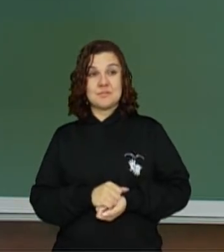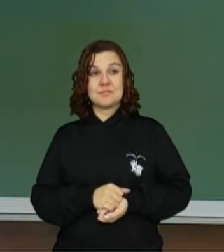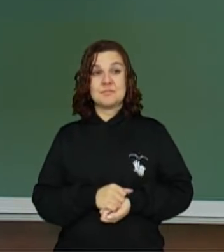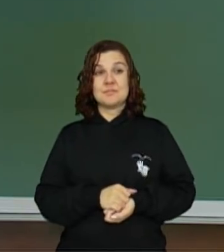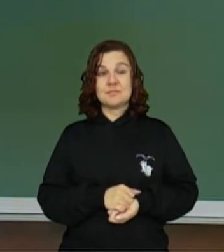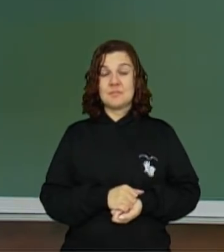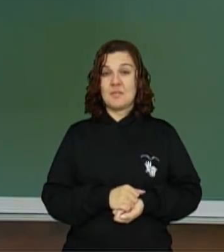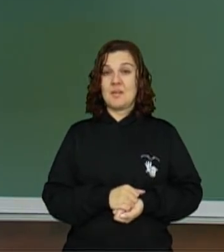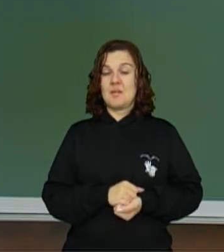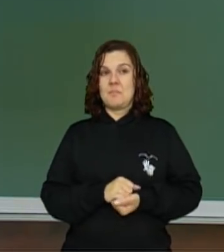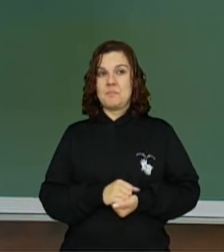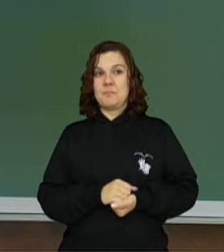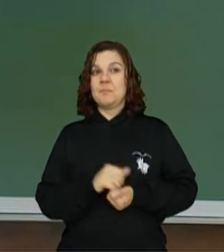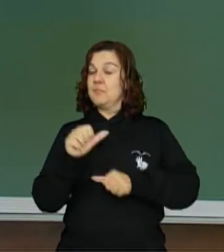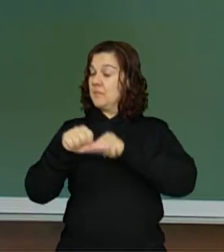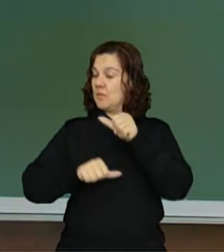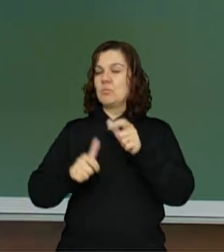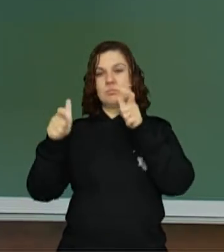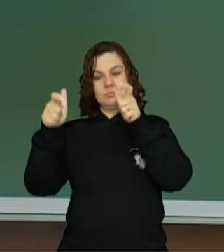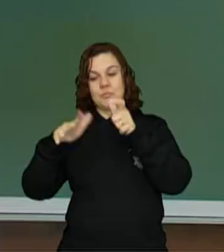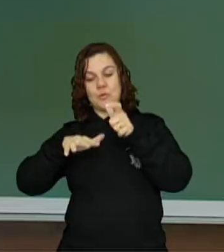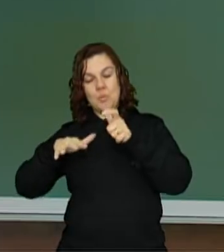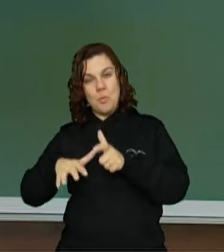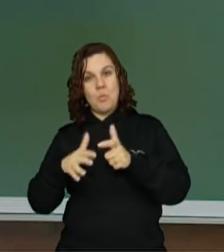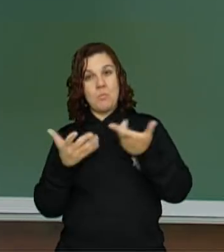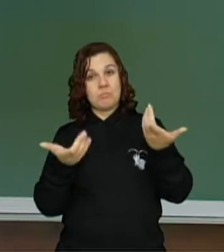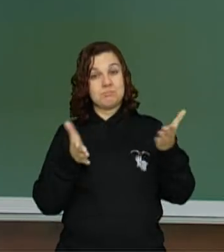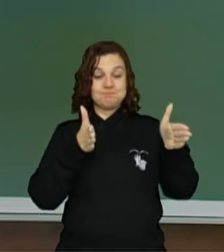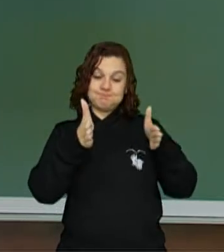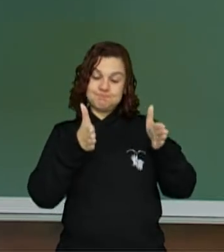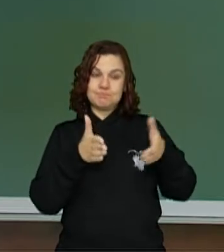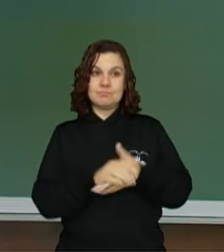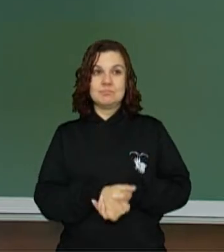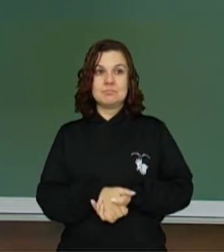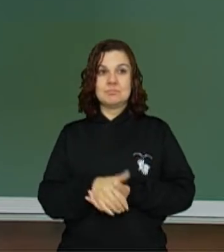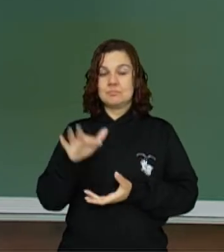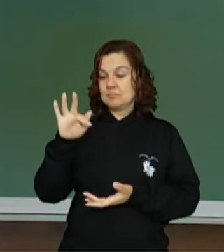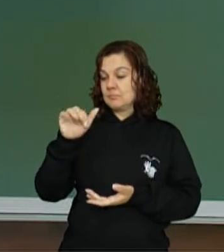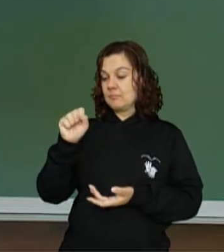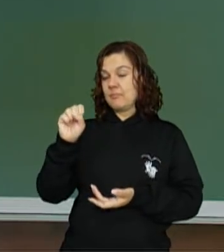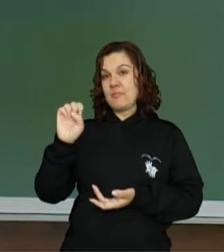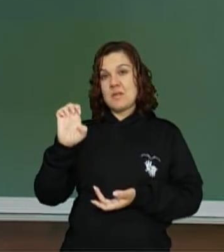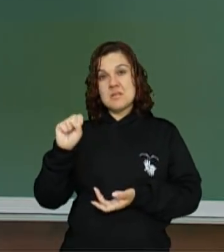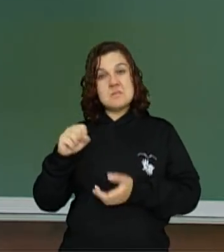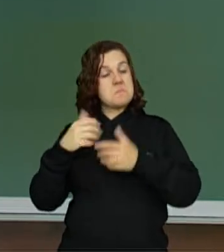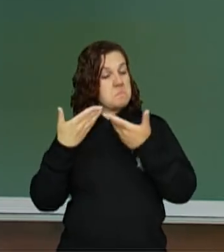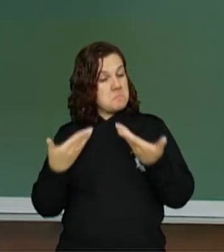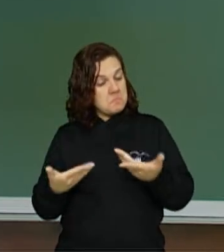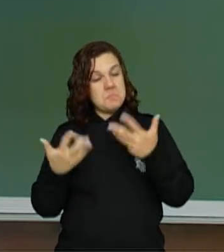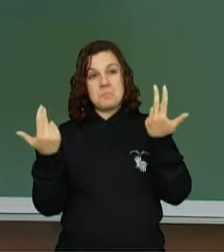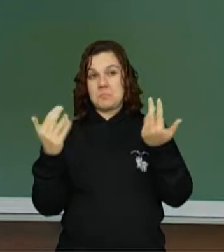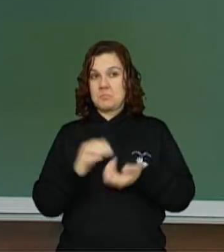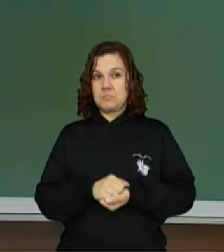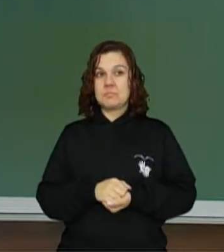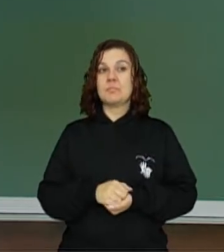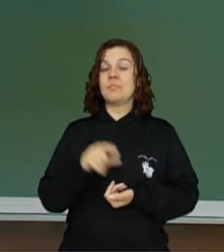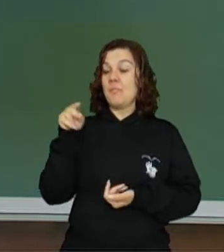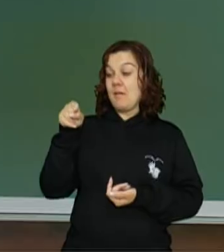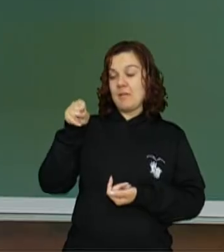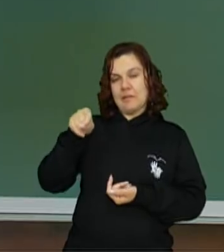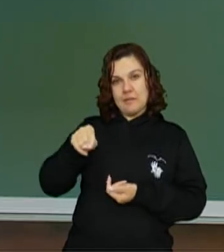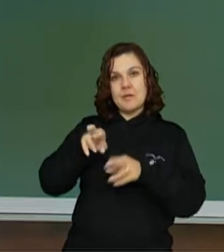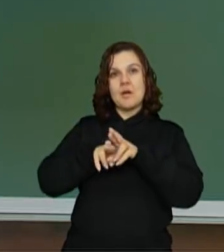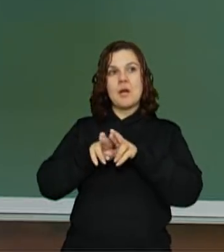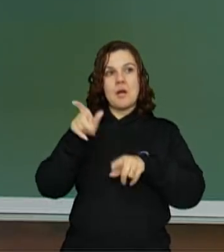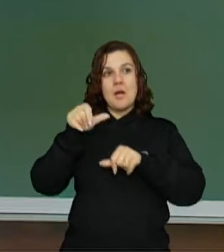tá? Então, não mudou. Sessão, fases, fase. Tranquilo. Já